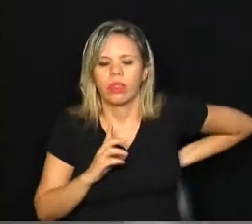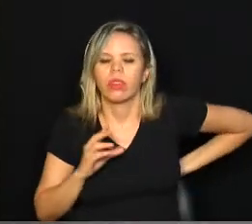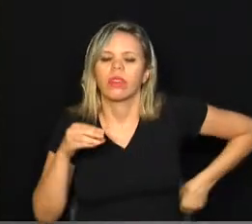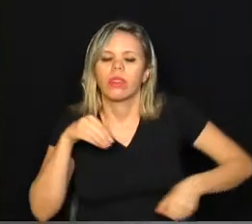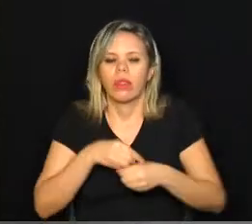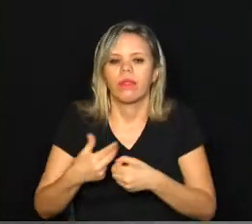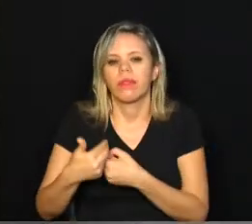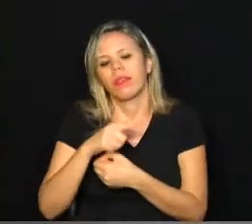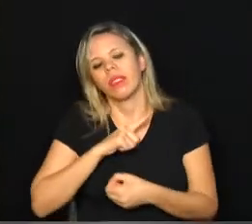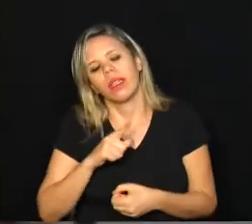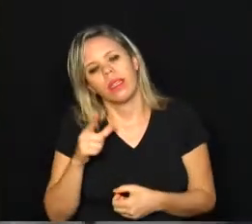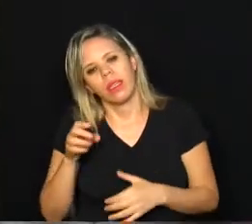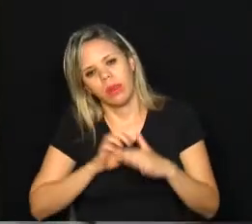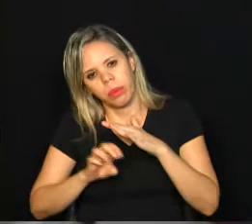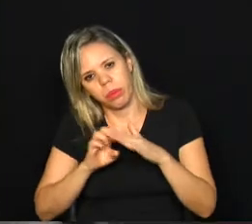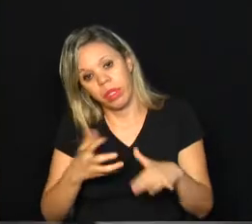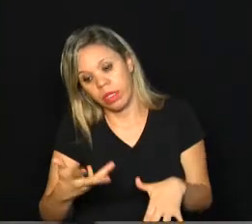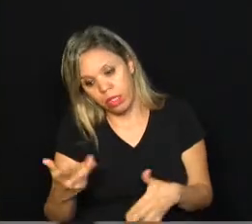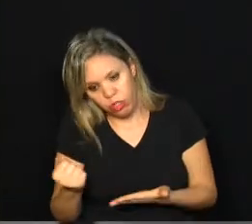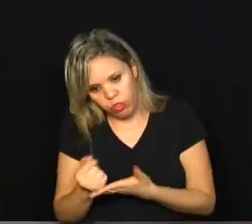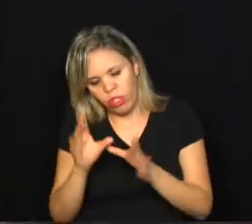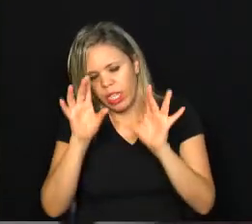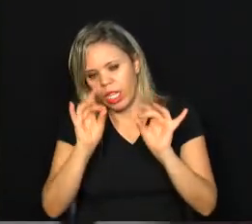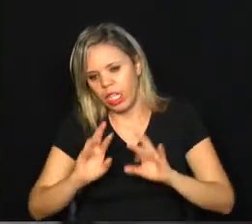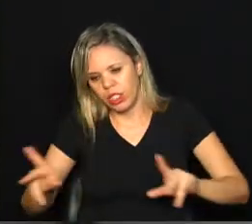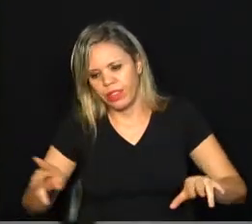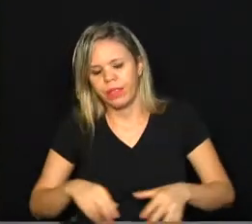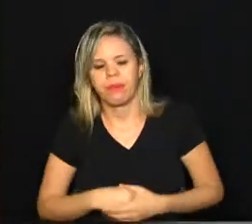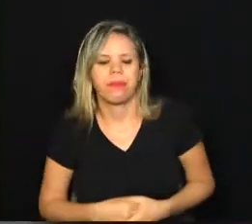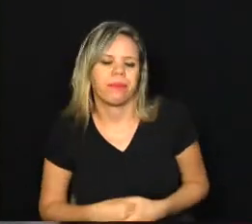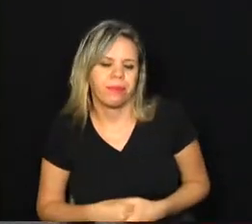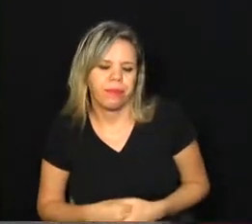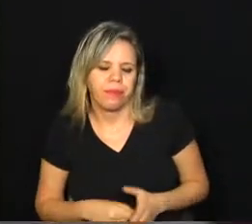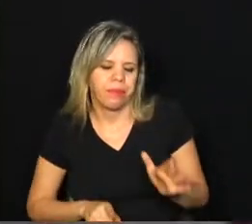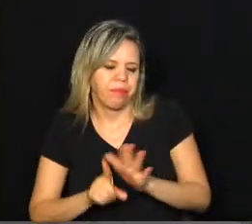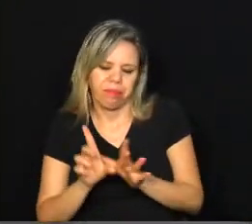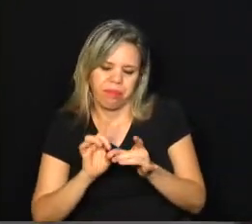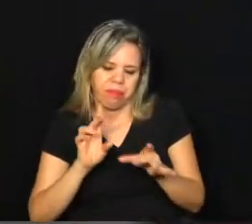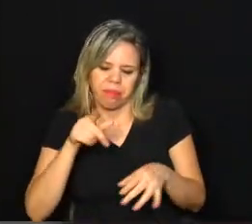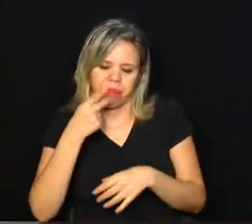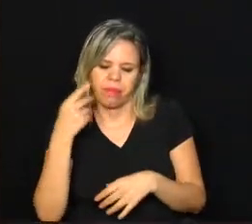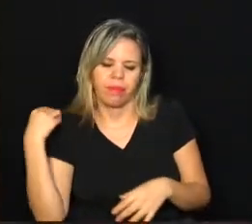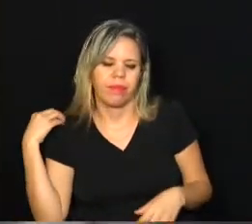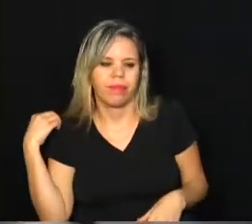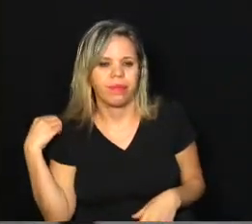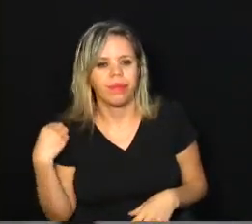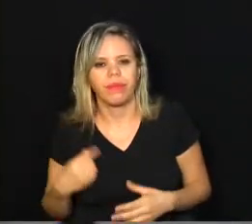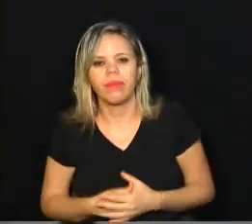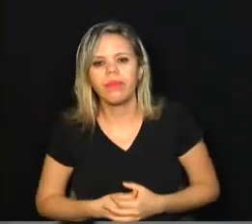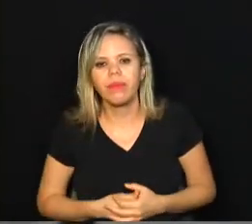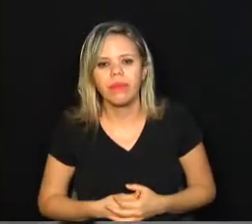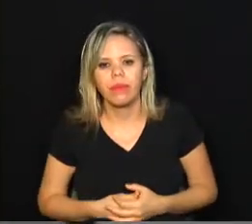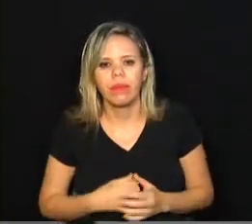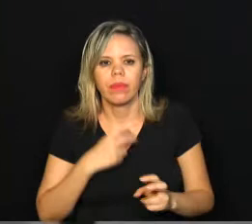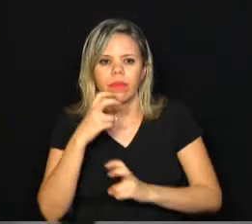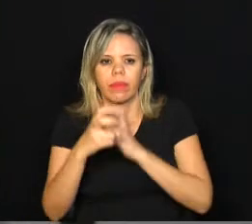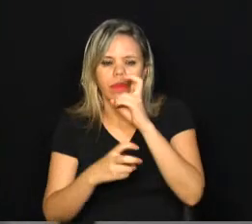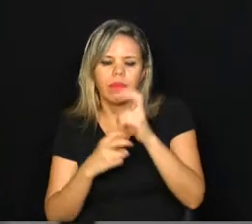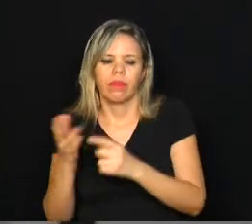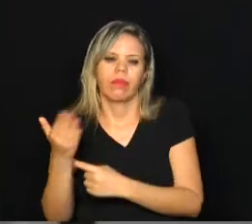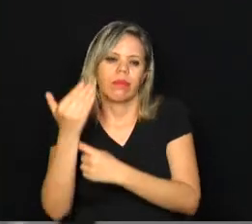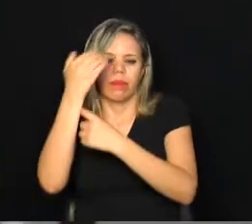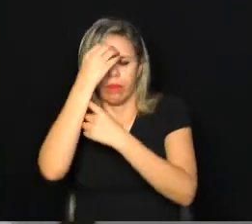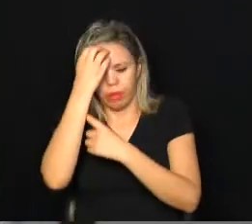com aceleradoras, eu não vou entrar no detalhe da diferença entre elas, se vocês quiserem perguntar, eu posso falar depois, e um parque científico e tecnológico, onde